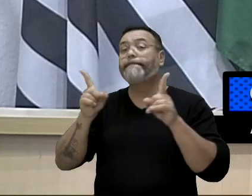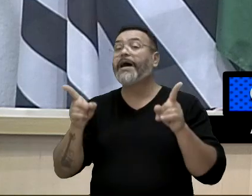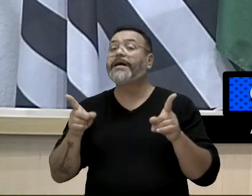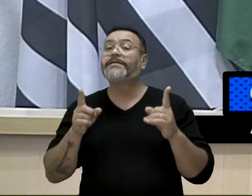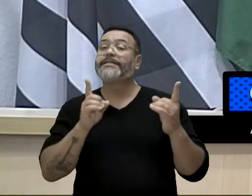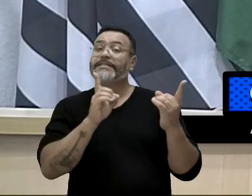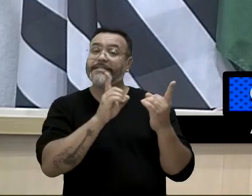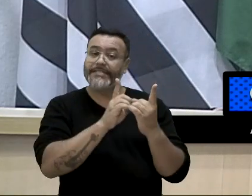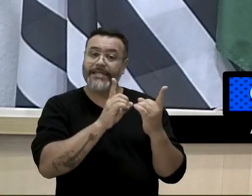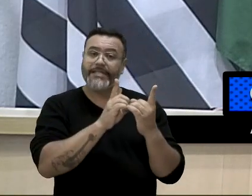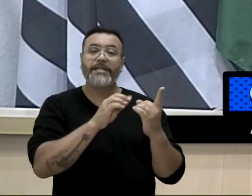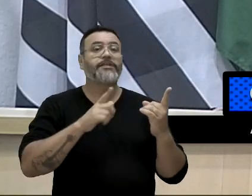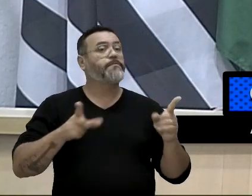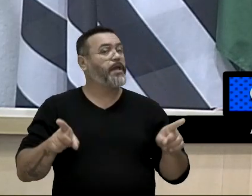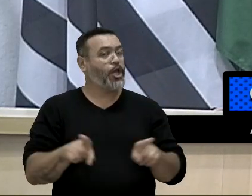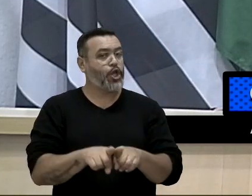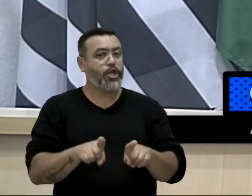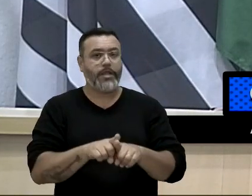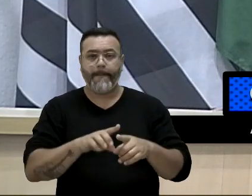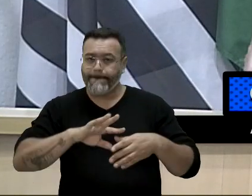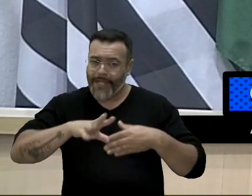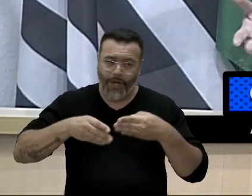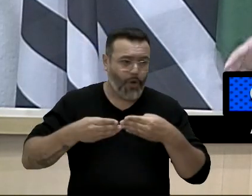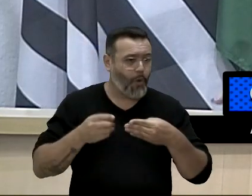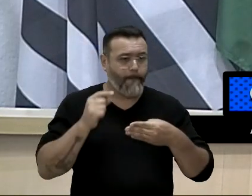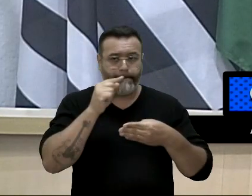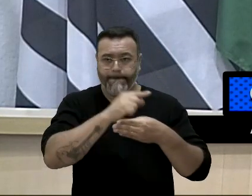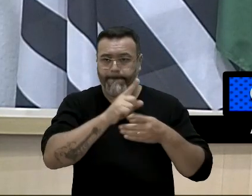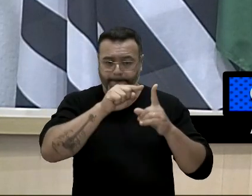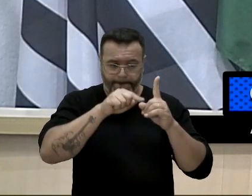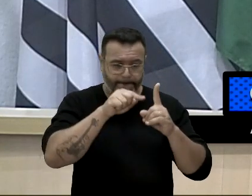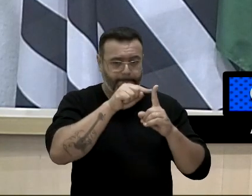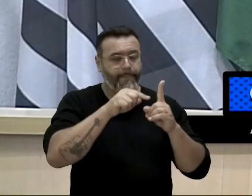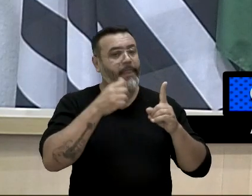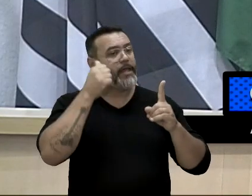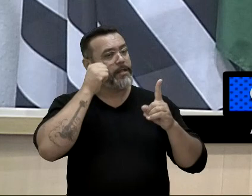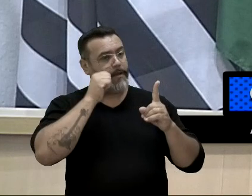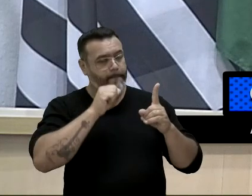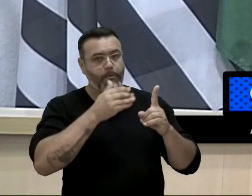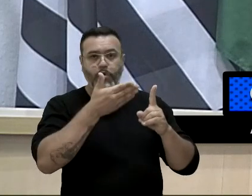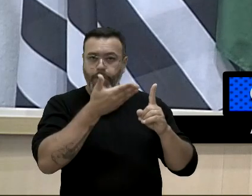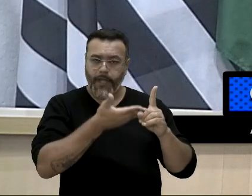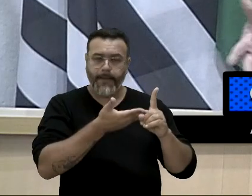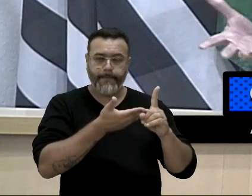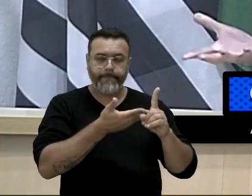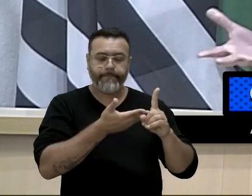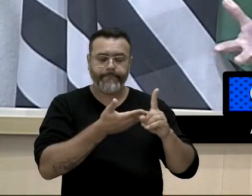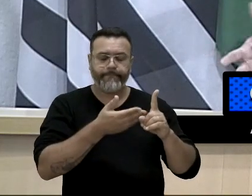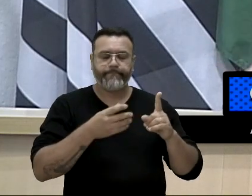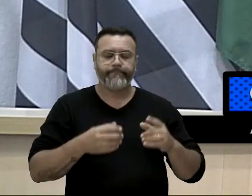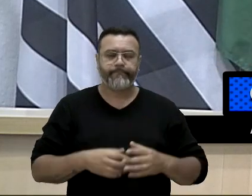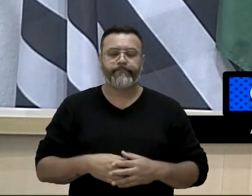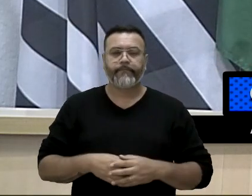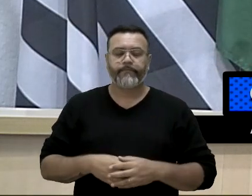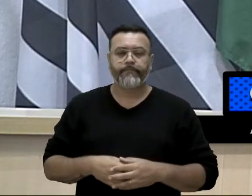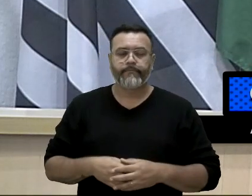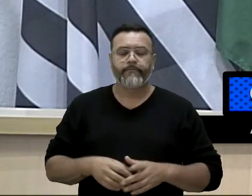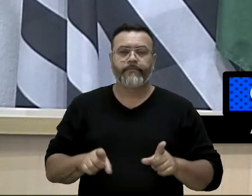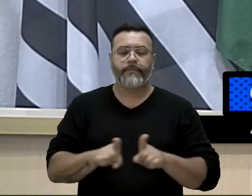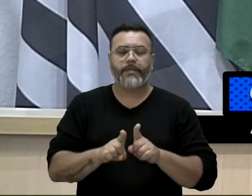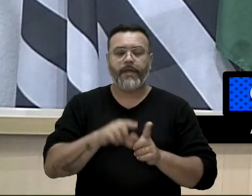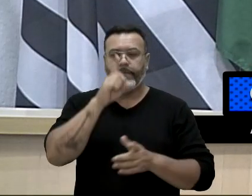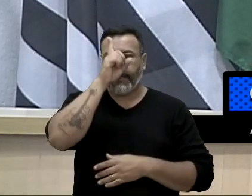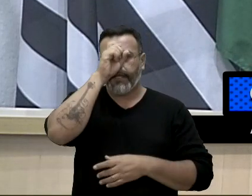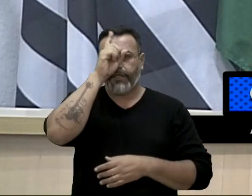assistência ali completa dessa gestante, dessa mulher. Também temos no hospital serviço